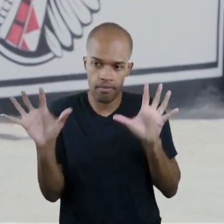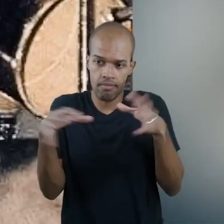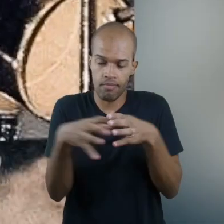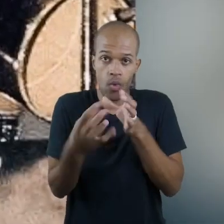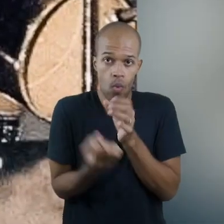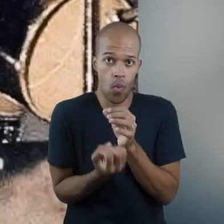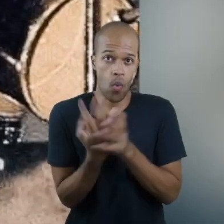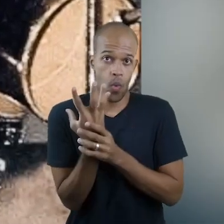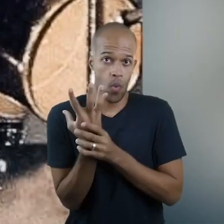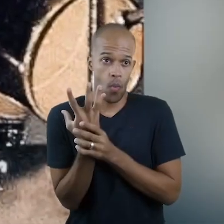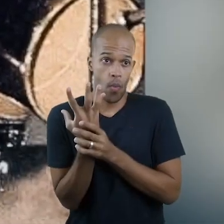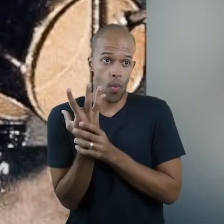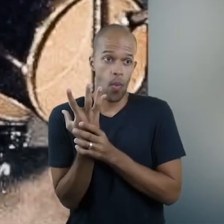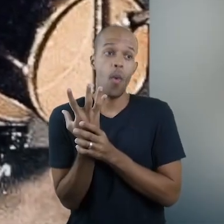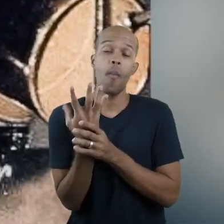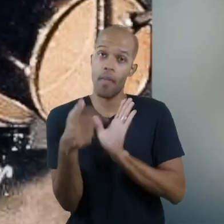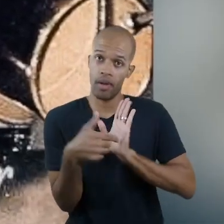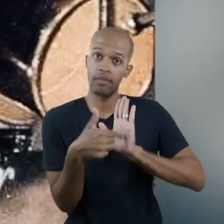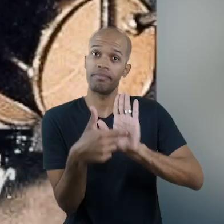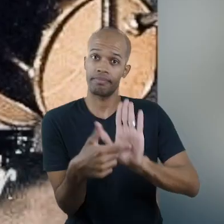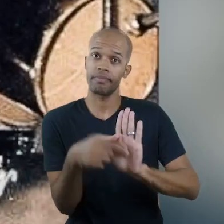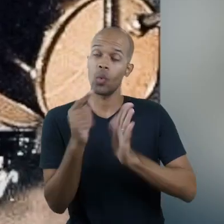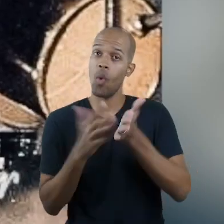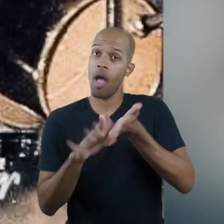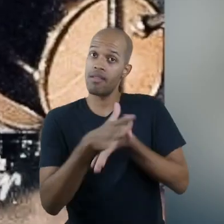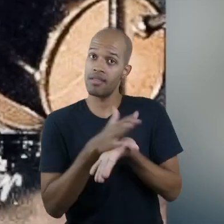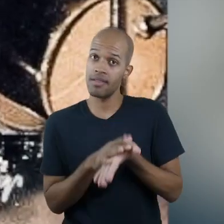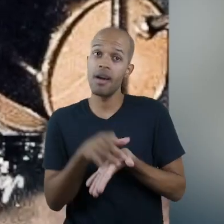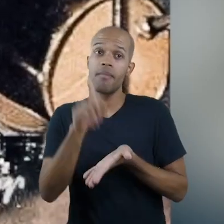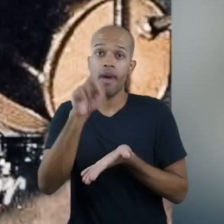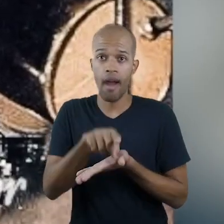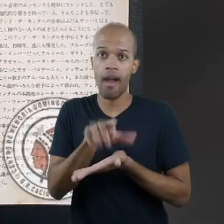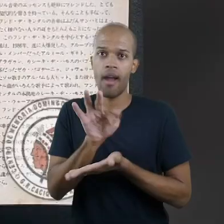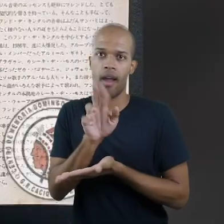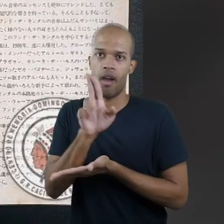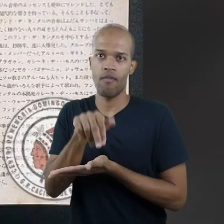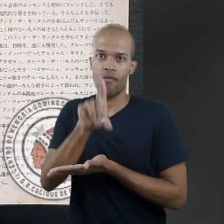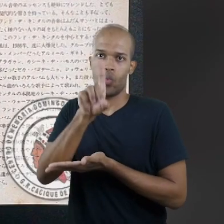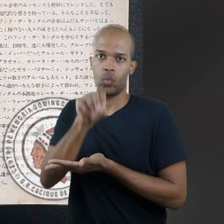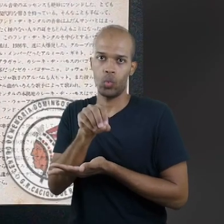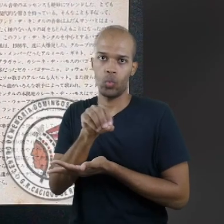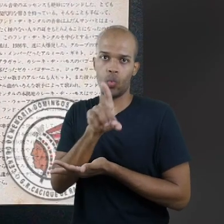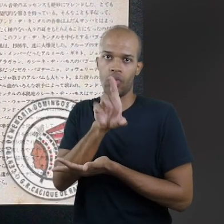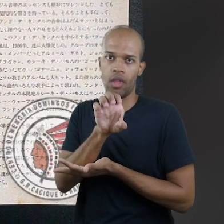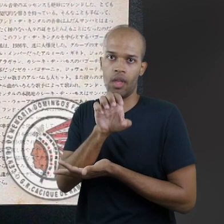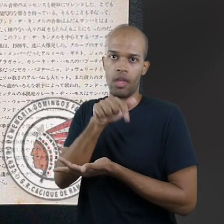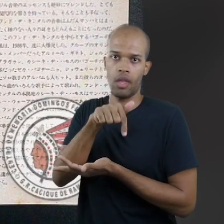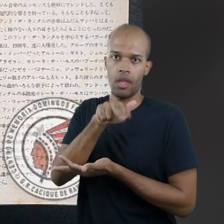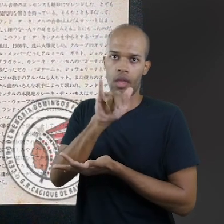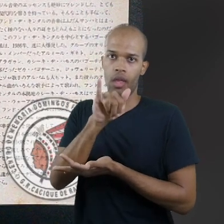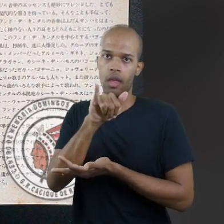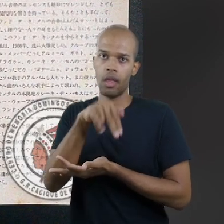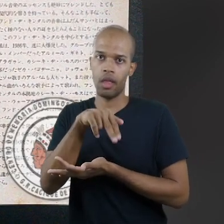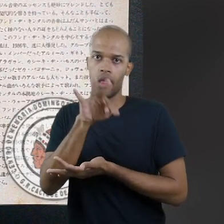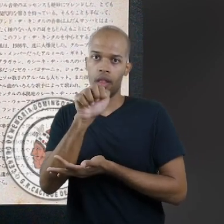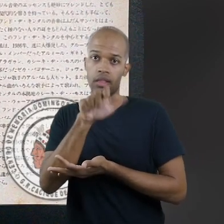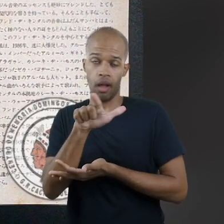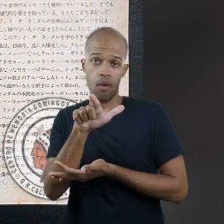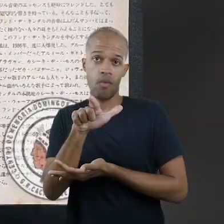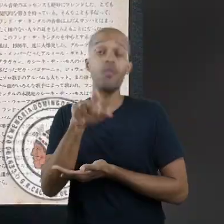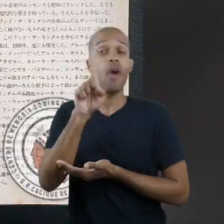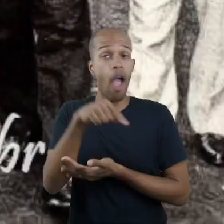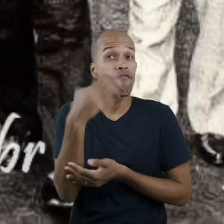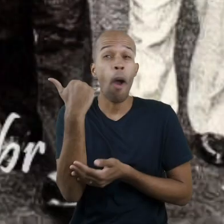aqui para surgir um grupo de samba, não à toa esse grupo vai ter o nome de Fundo de Quintal, né? Porque eles estavam no